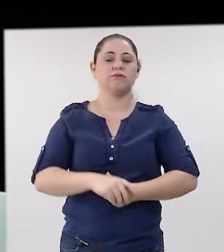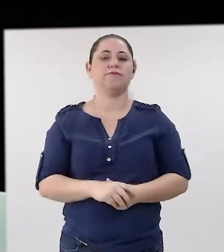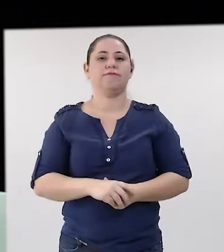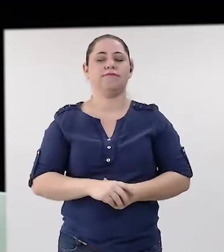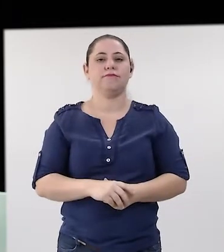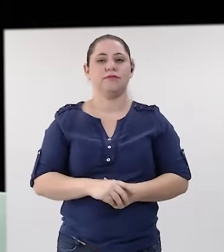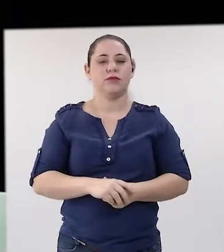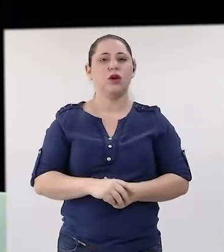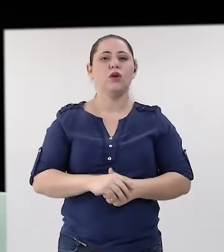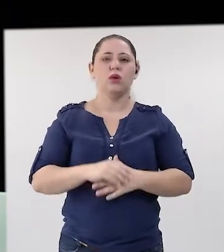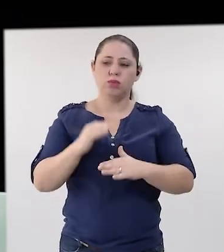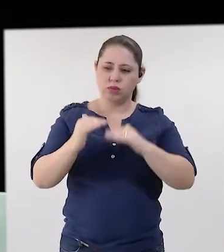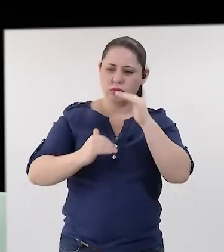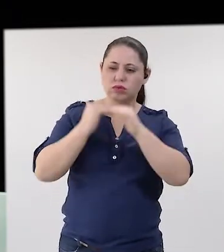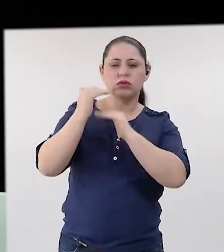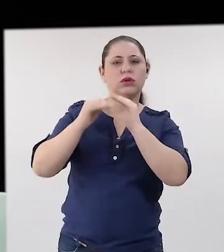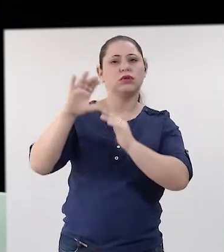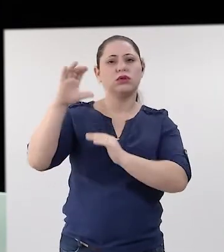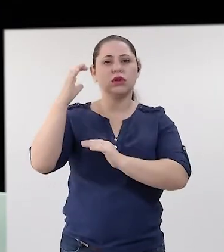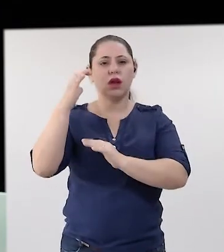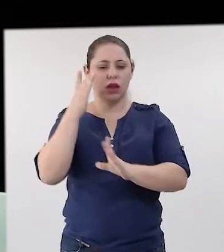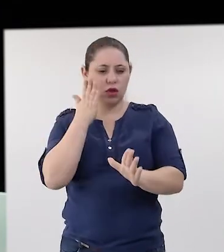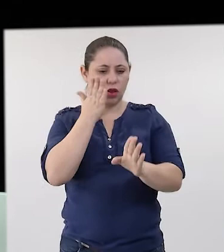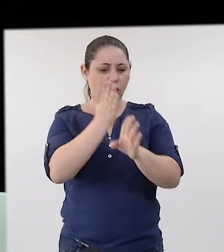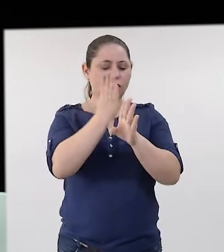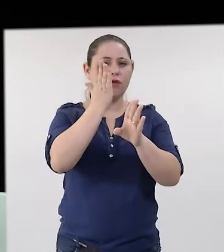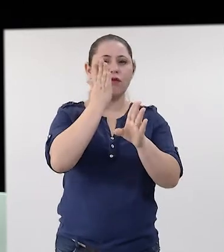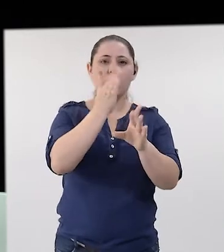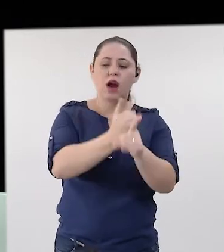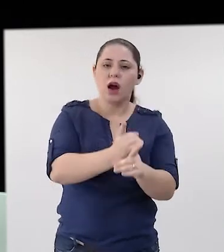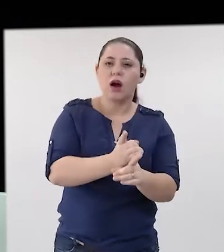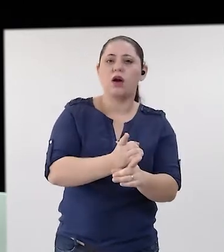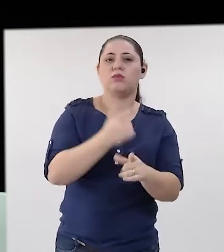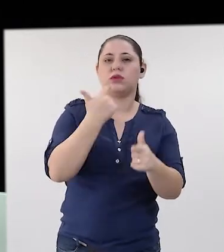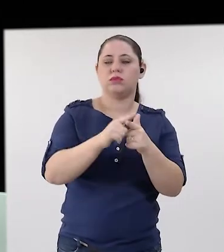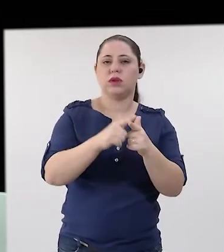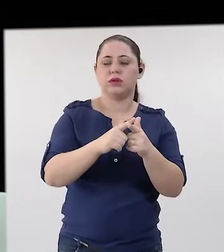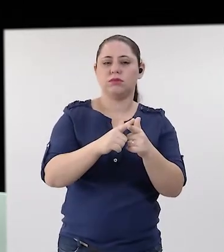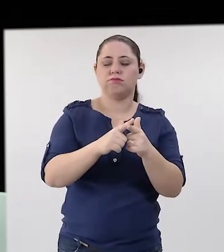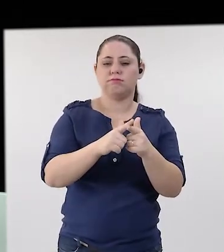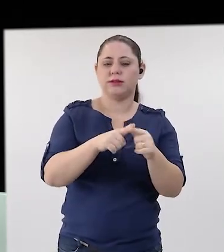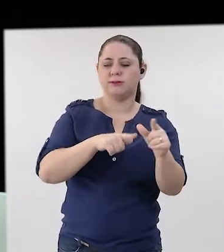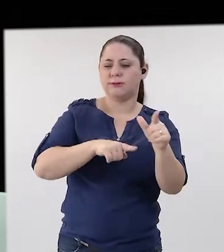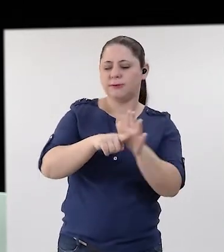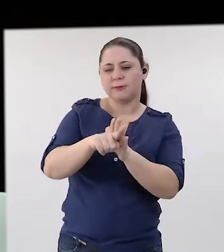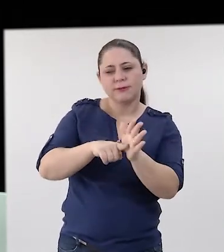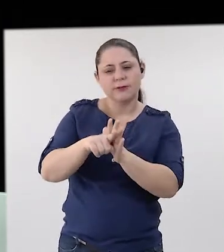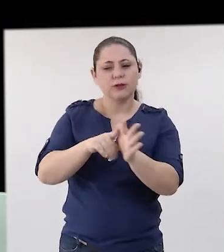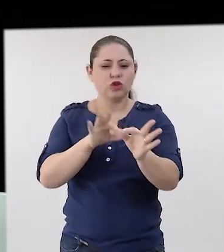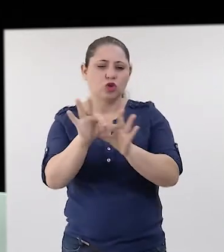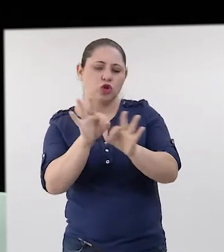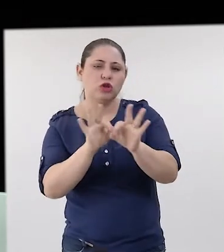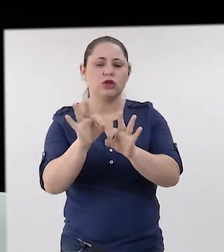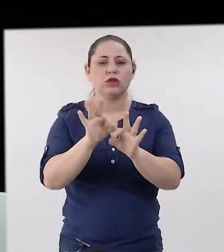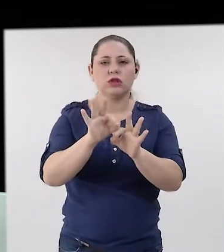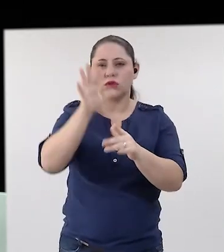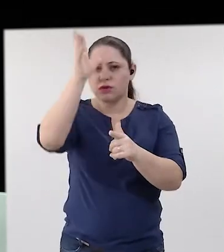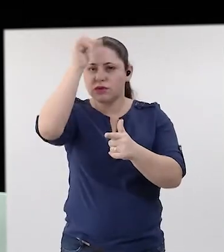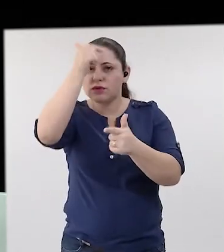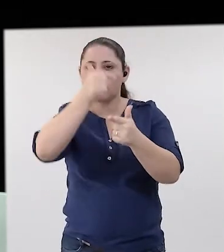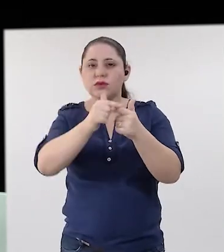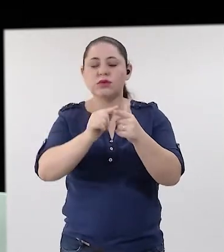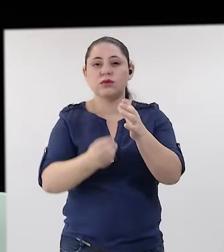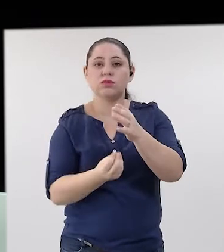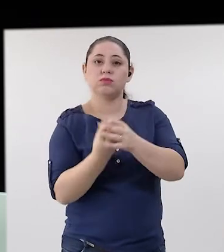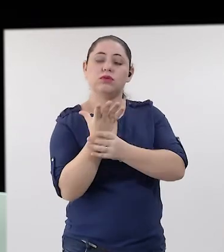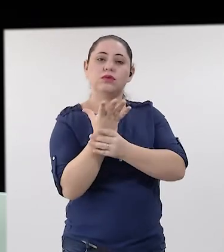que eu ia falar, até o próprio processo científico, né? Você identificar um problema, definir um jeito de resolver esse problema, que é a metodologia, e desenvolver